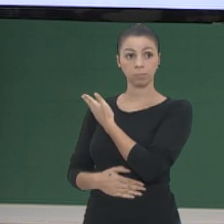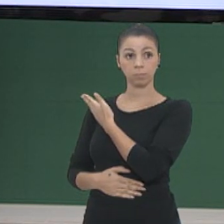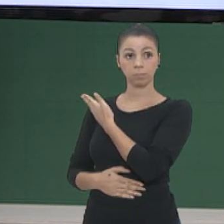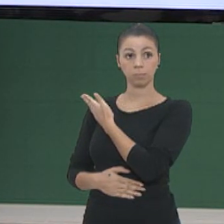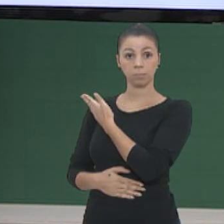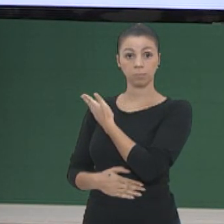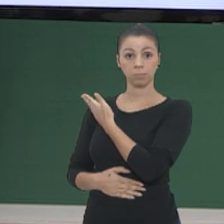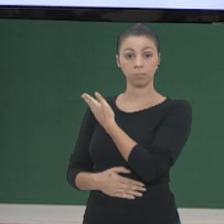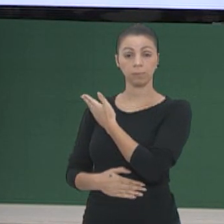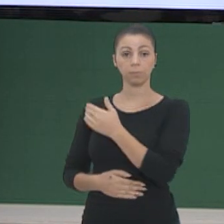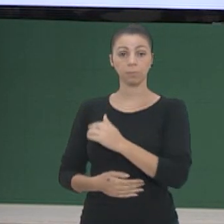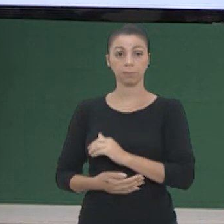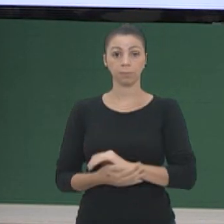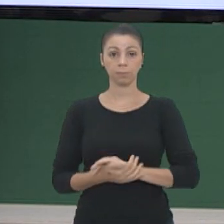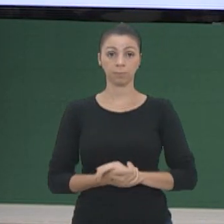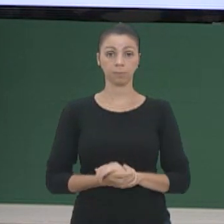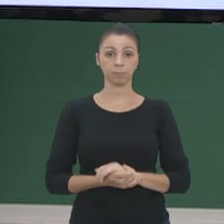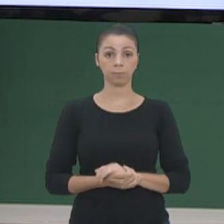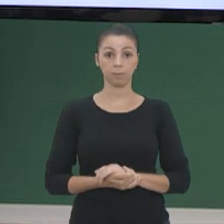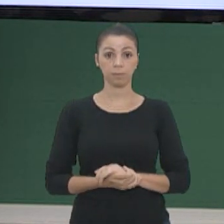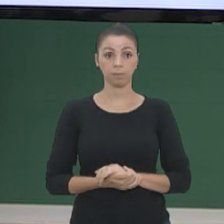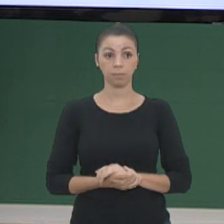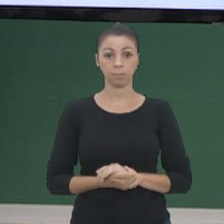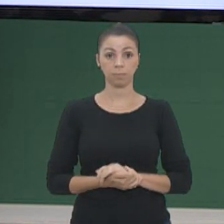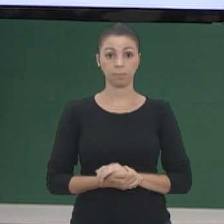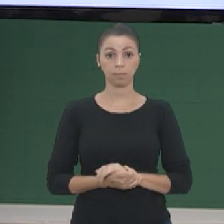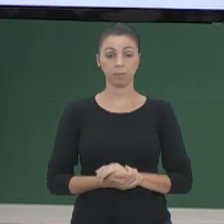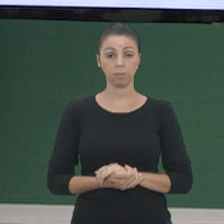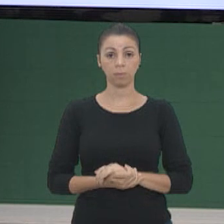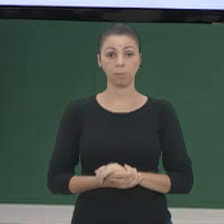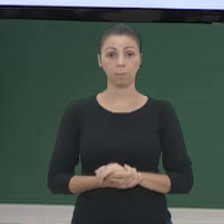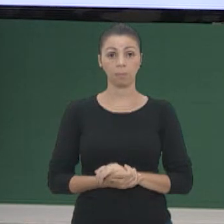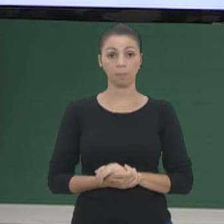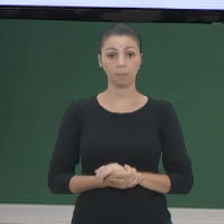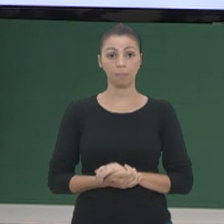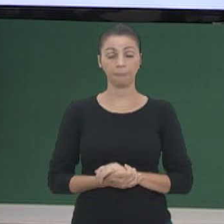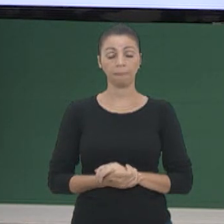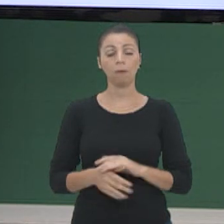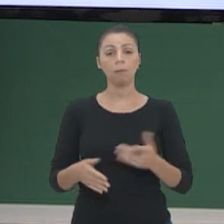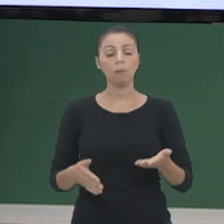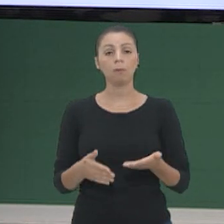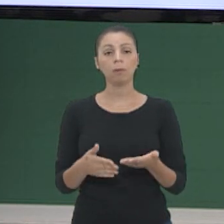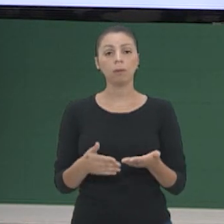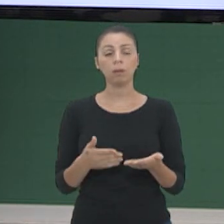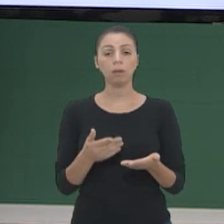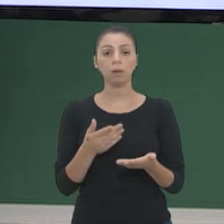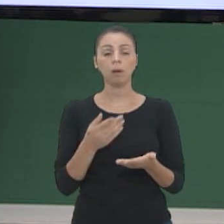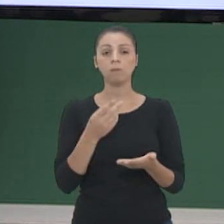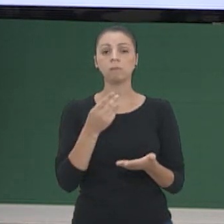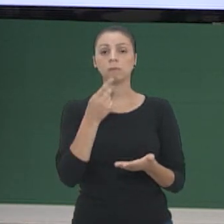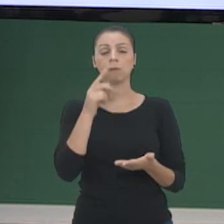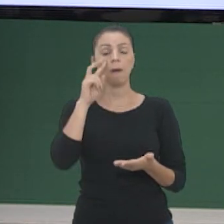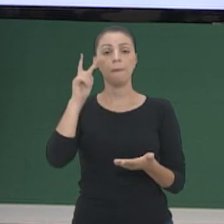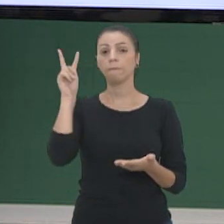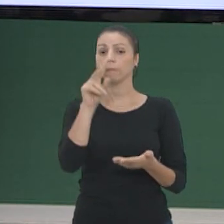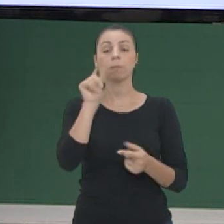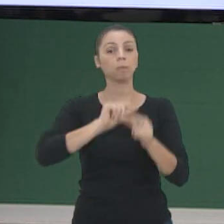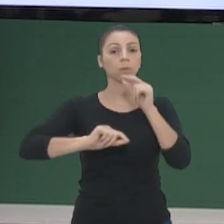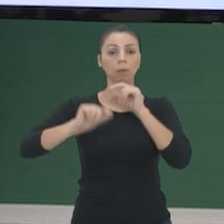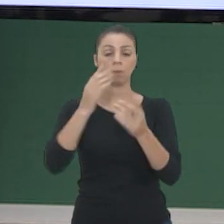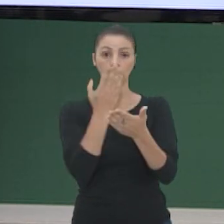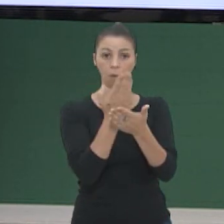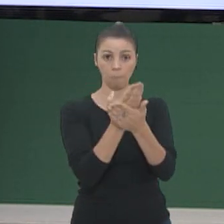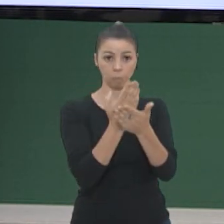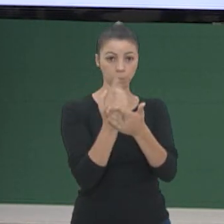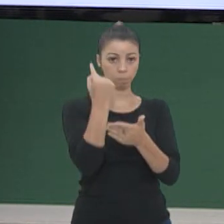vamos verificar o quê? O que nós vimos na última aula? Nós vimos a classificação dos